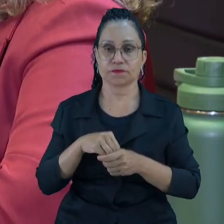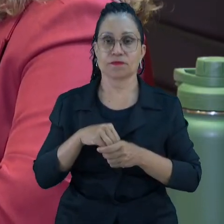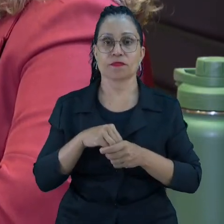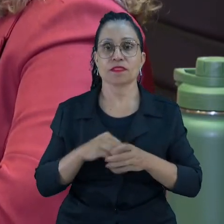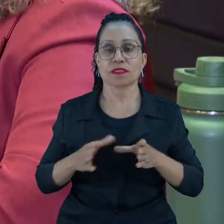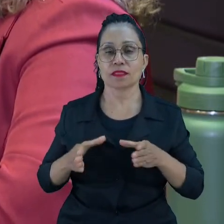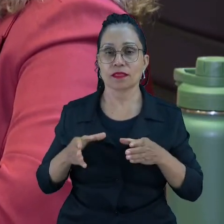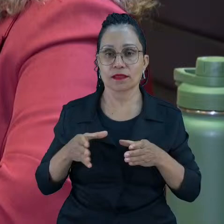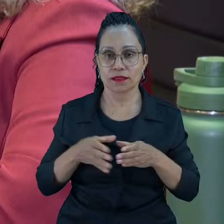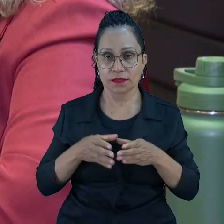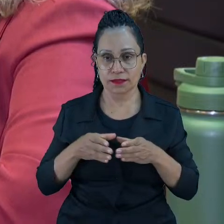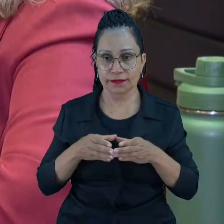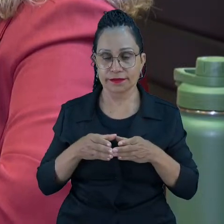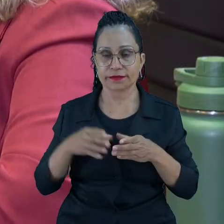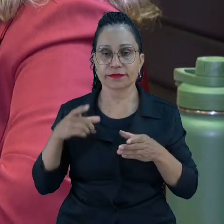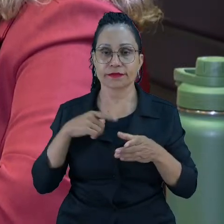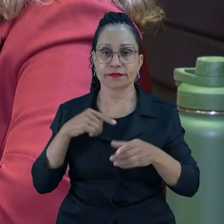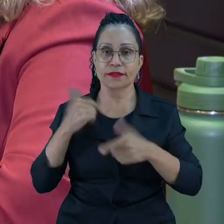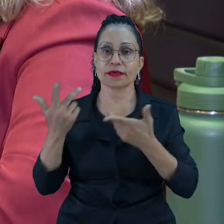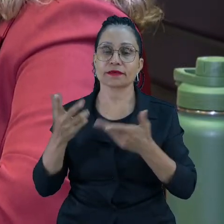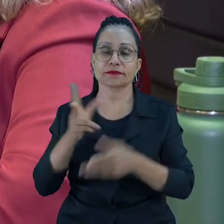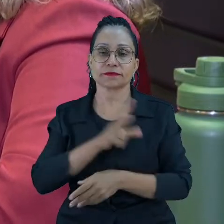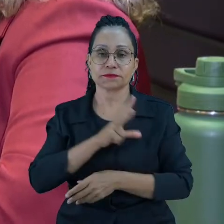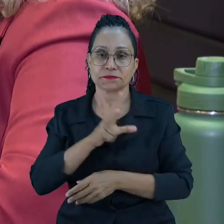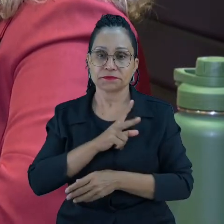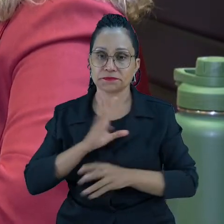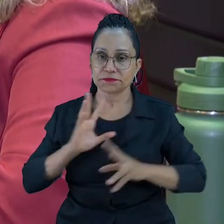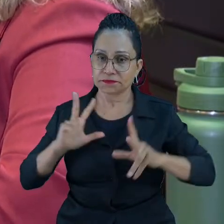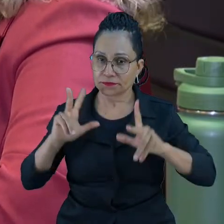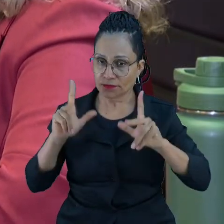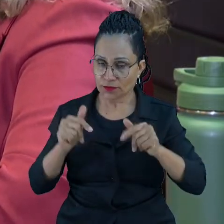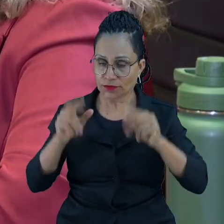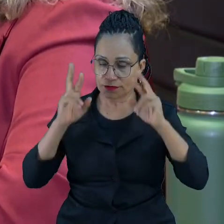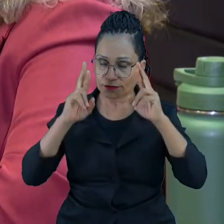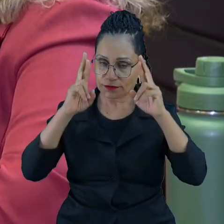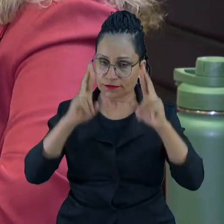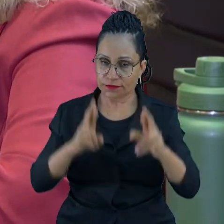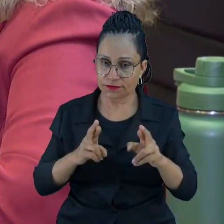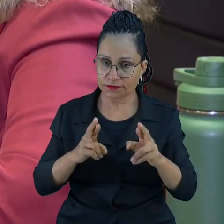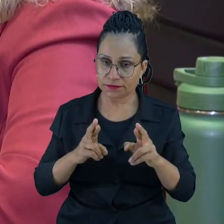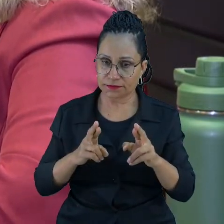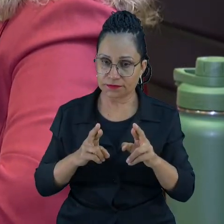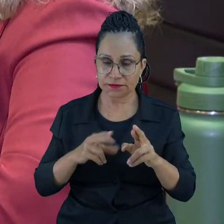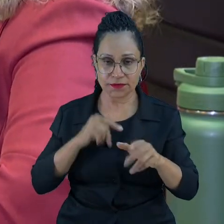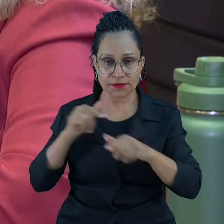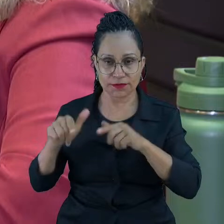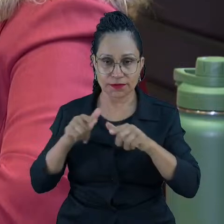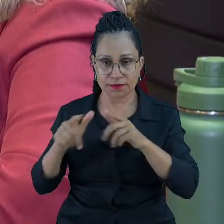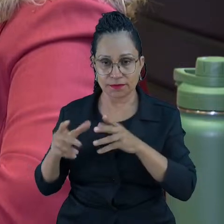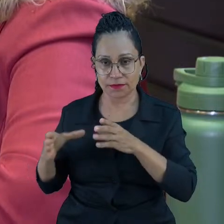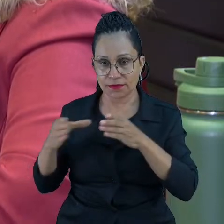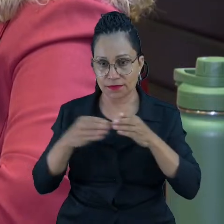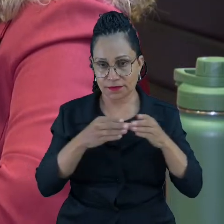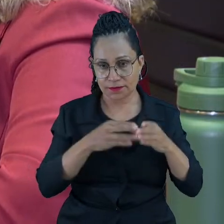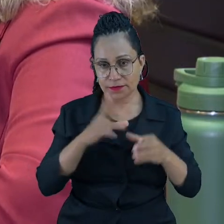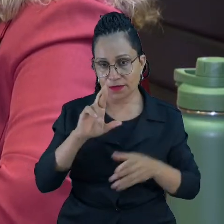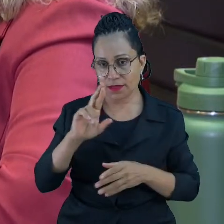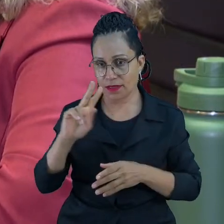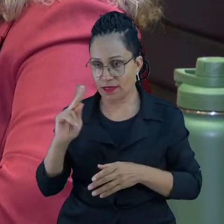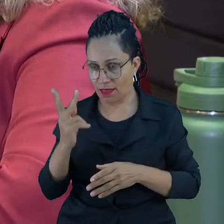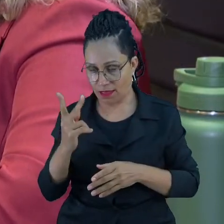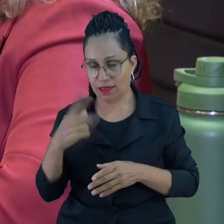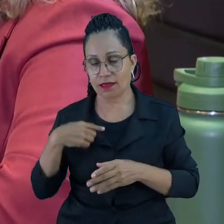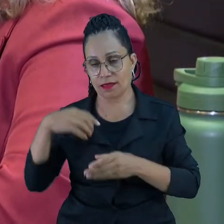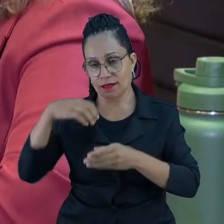equipe que têm suas particularidades e todas são respeitadas. Eu atuo em conjunto com o RH da nossa